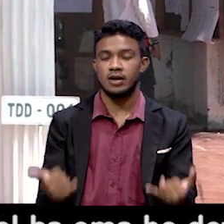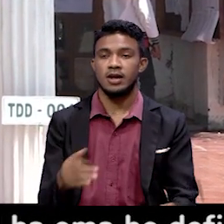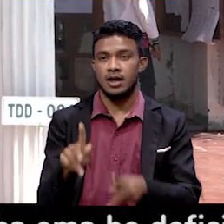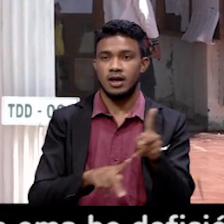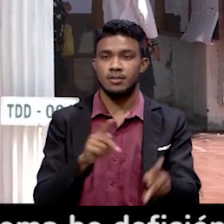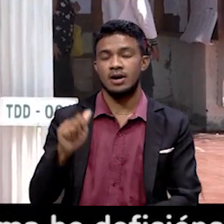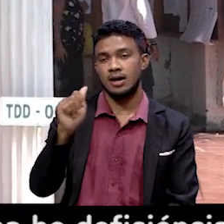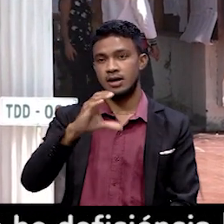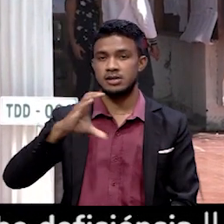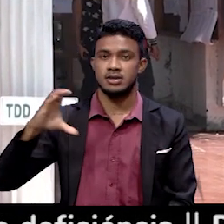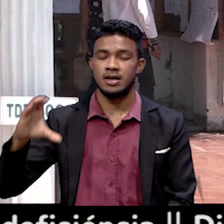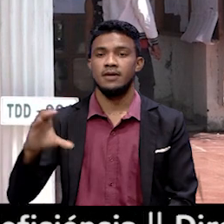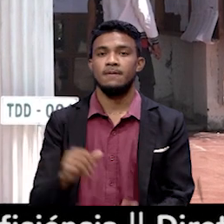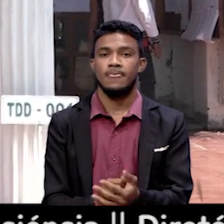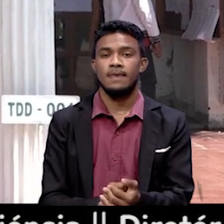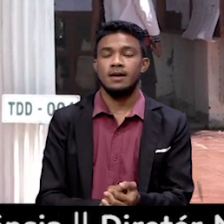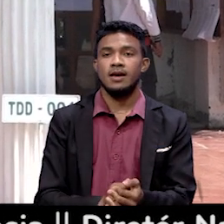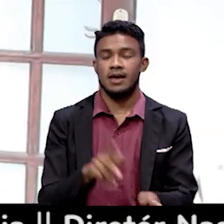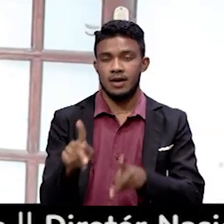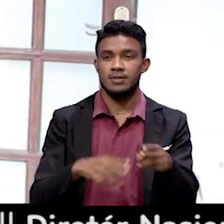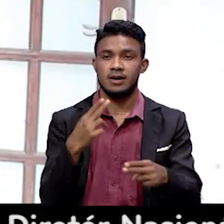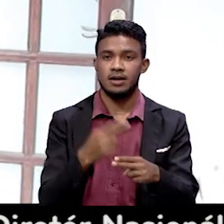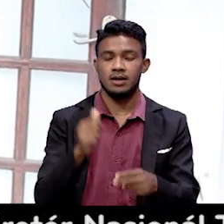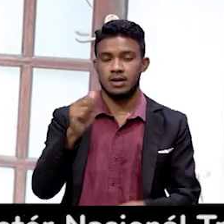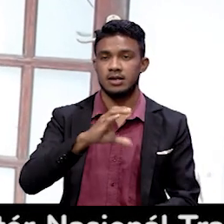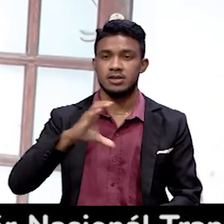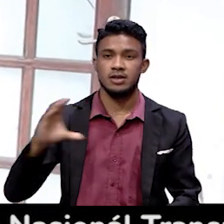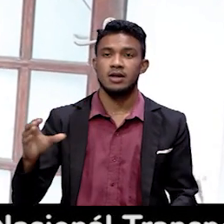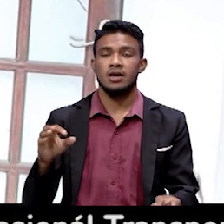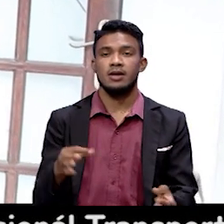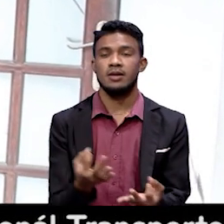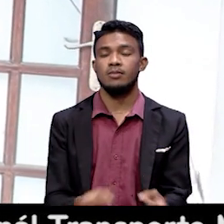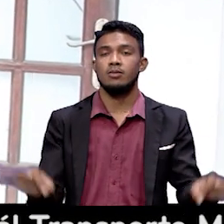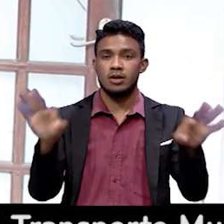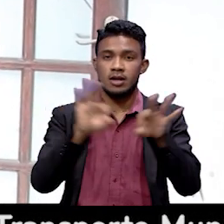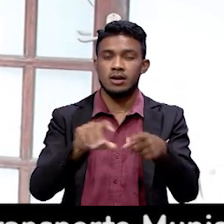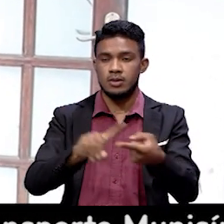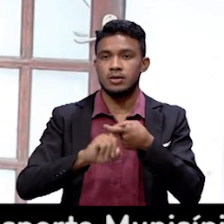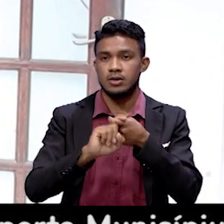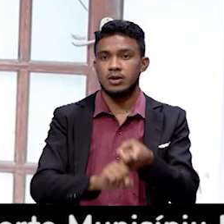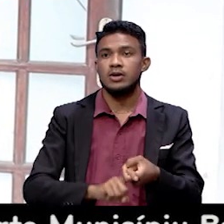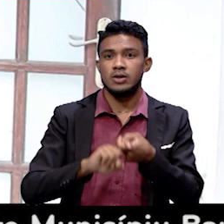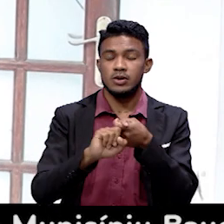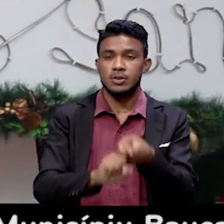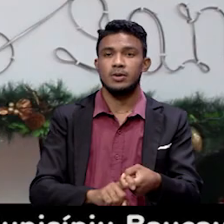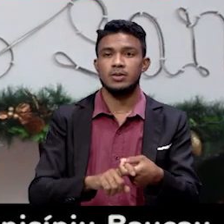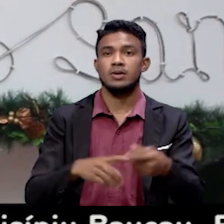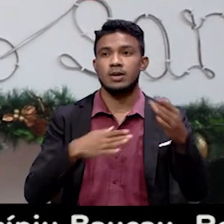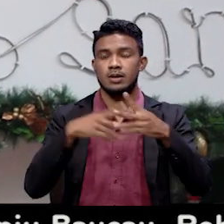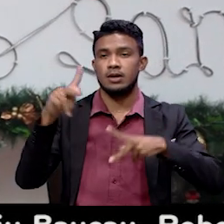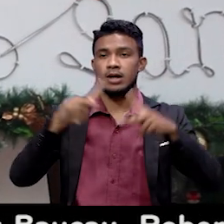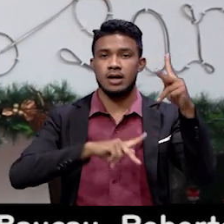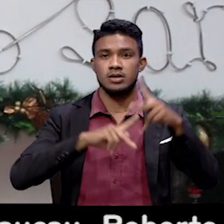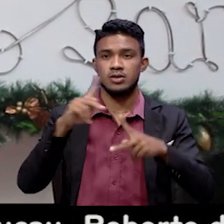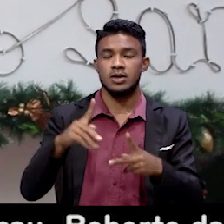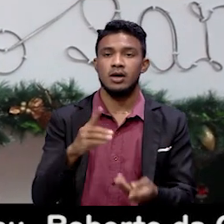AC. Tamba ia hindi sukatak arguido publica informasan importante balung nebe iha relasaun ho julgamento kaso pedofilia umamahon topu honis